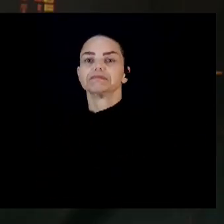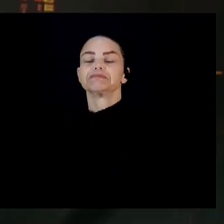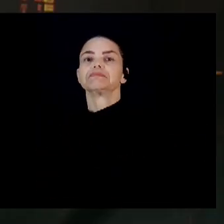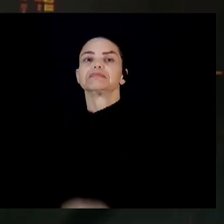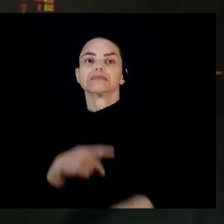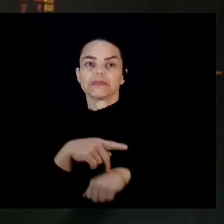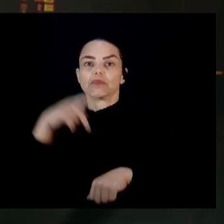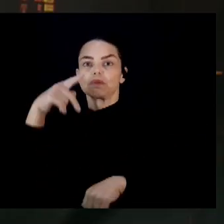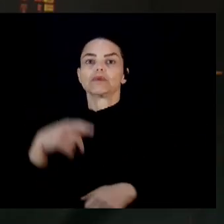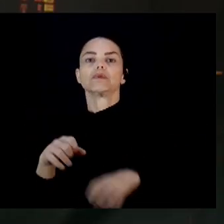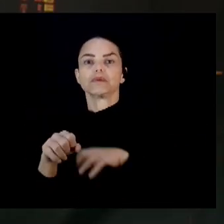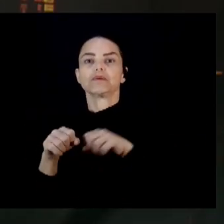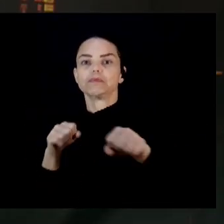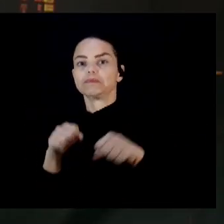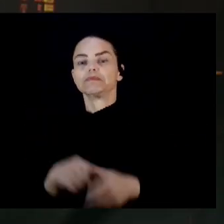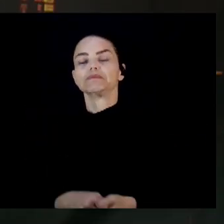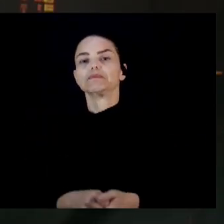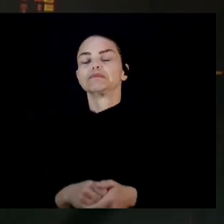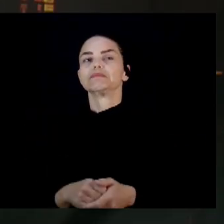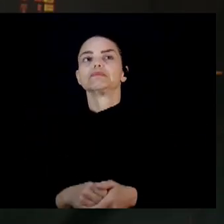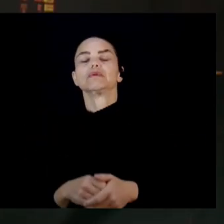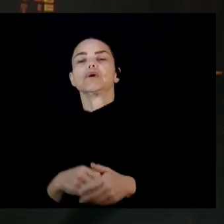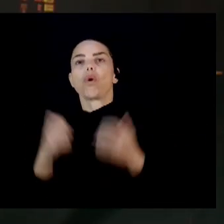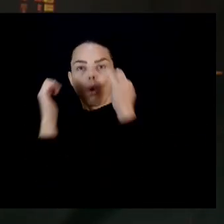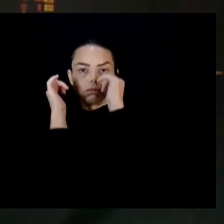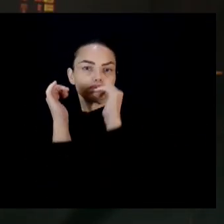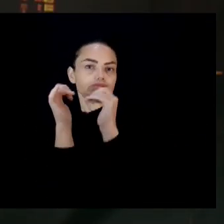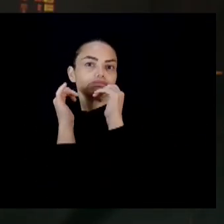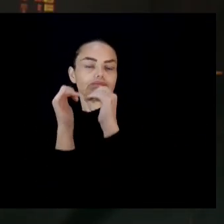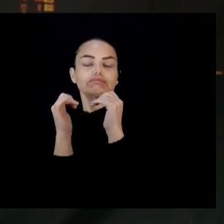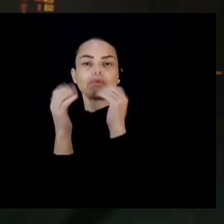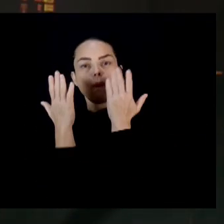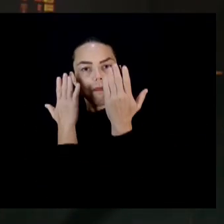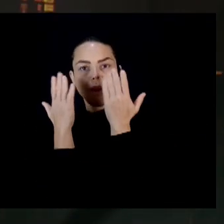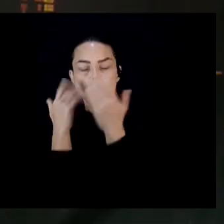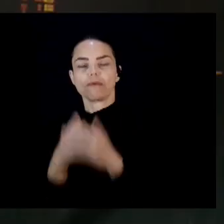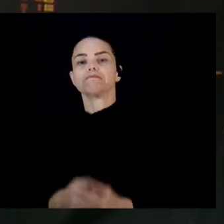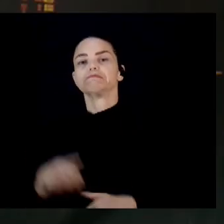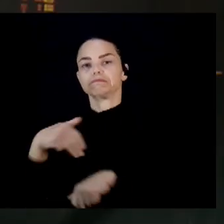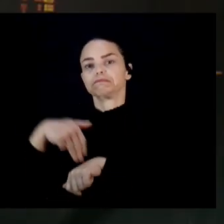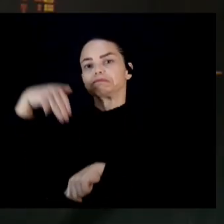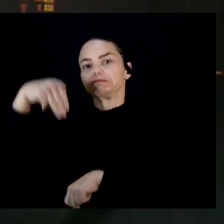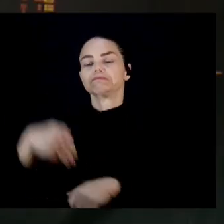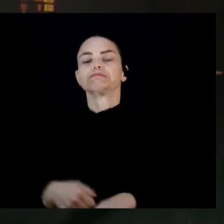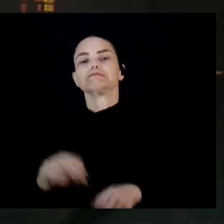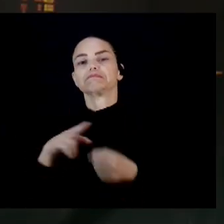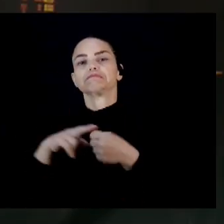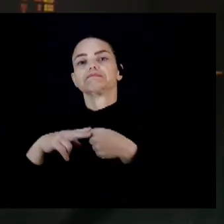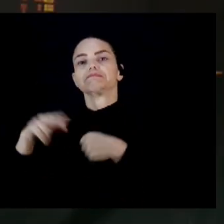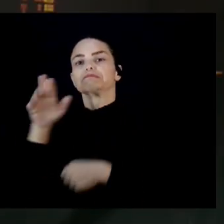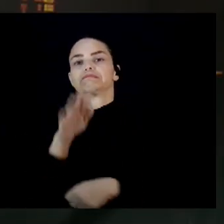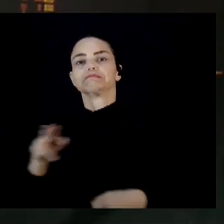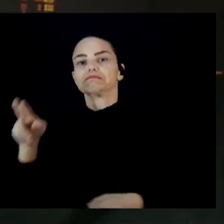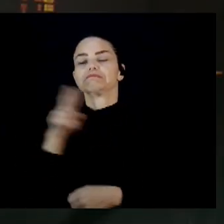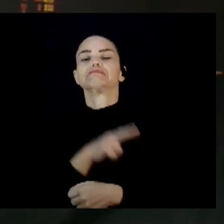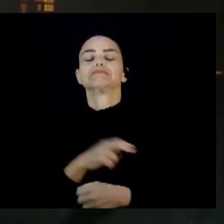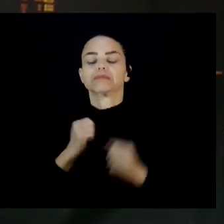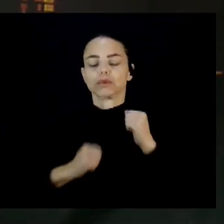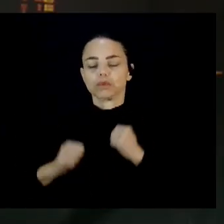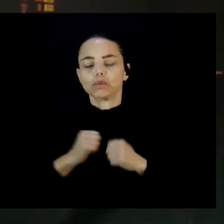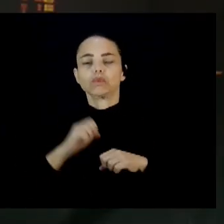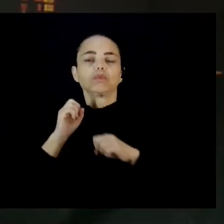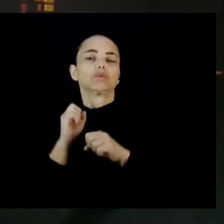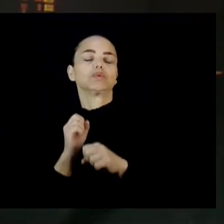em neuropsicologia e atualmente mestranda pela Unicamp. Atua principalmente com ansiedade,